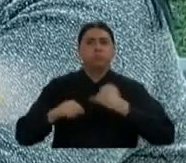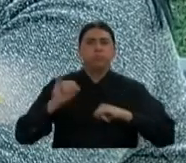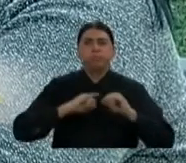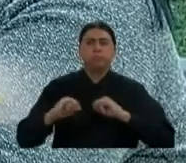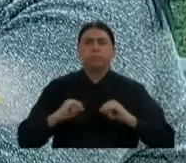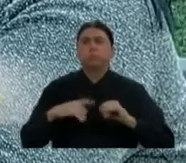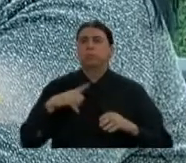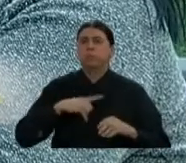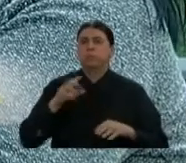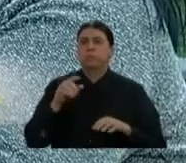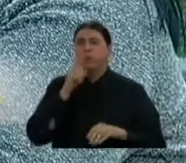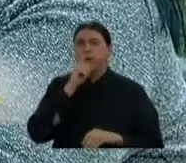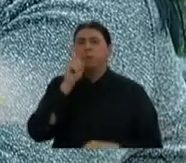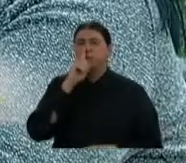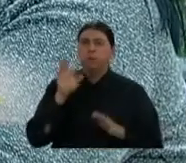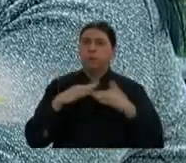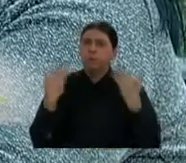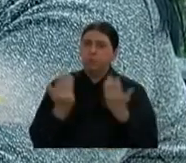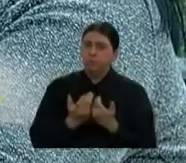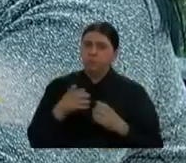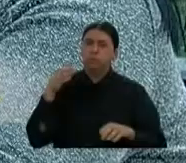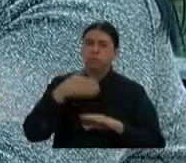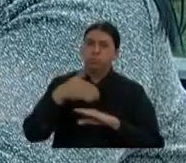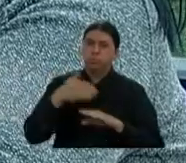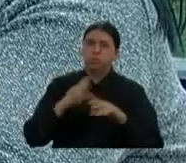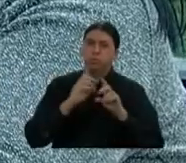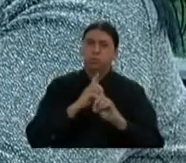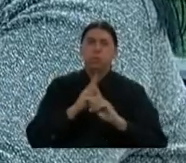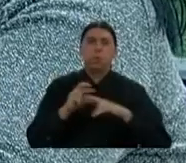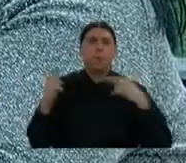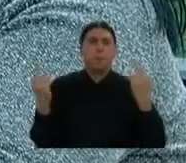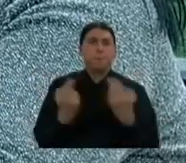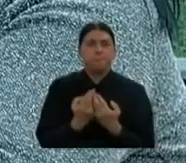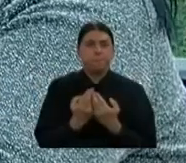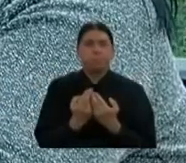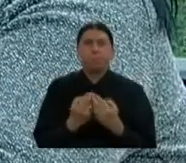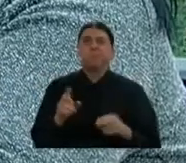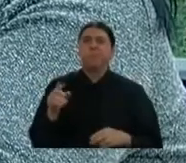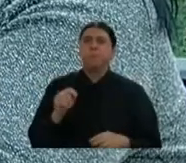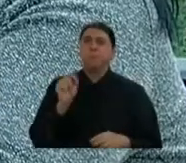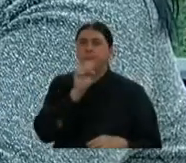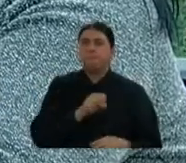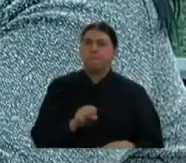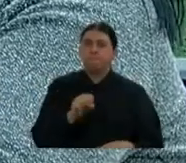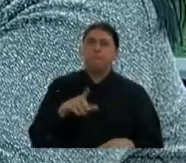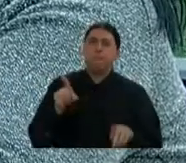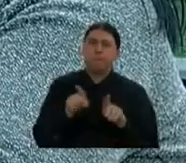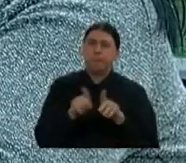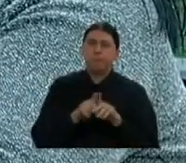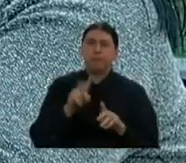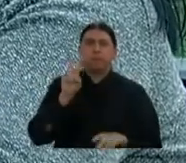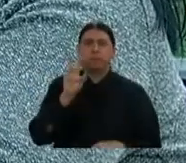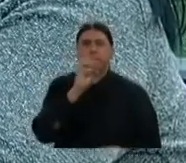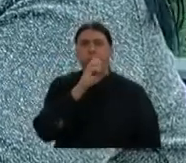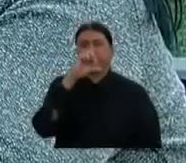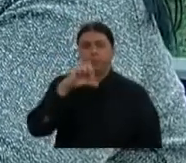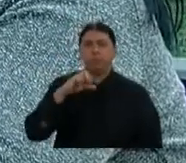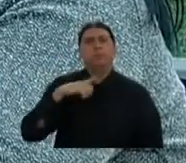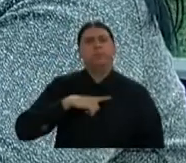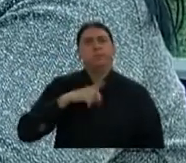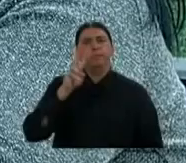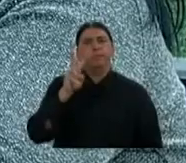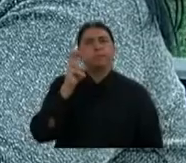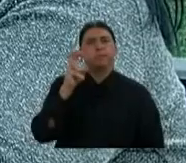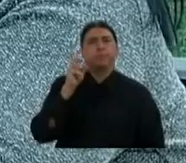encontro são pais de porto alegre no rio grande do sul inteiro então de 2009 para cá essas buscas resultaram em 252